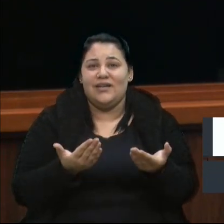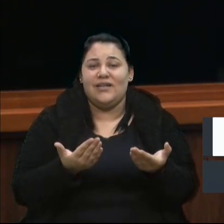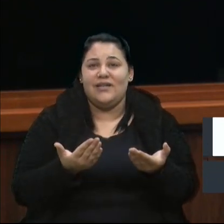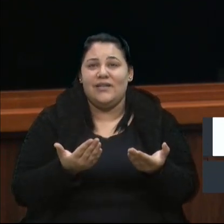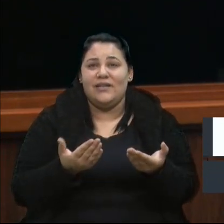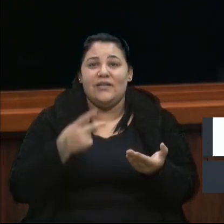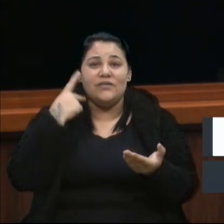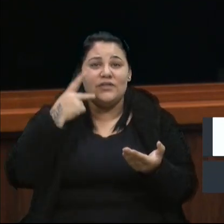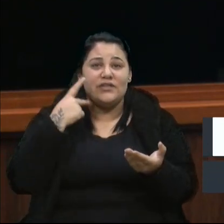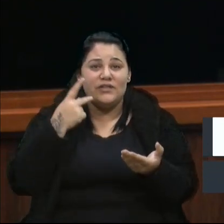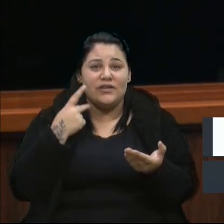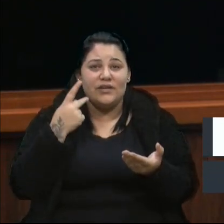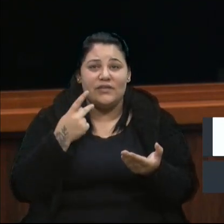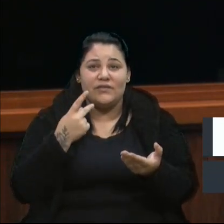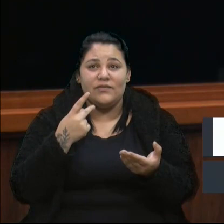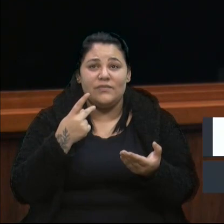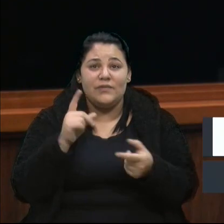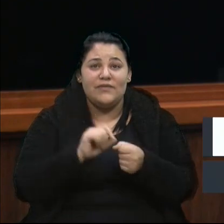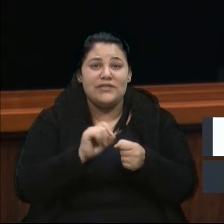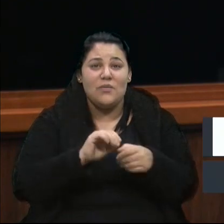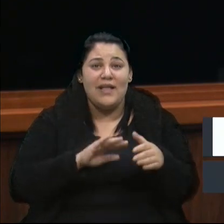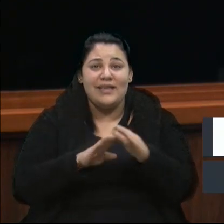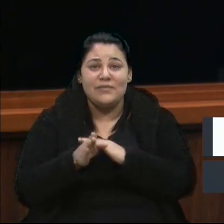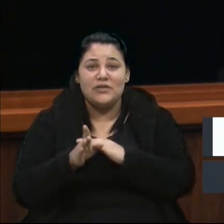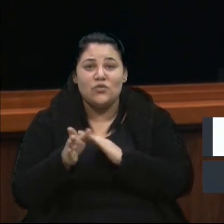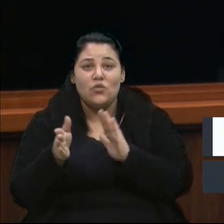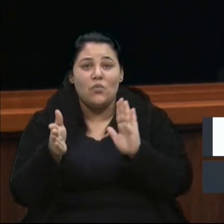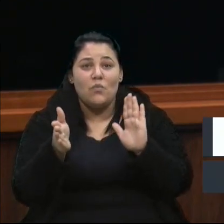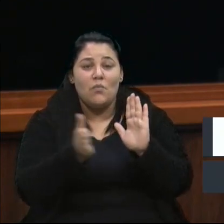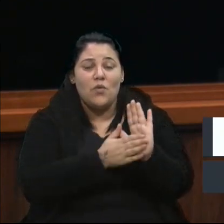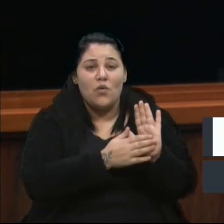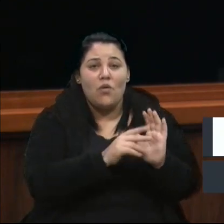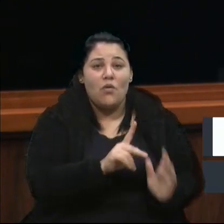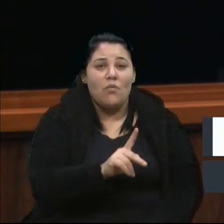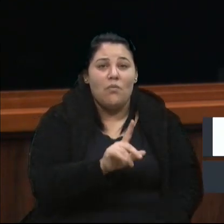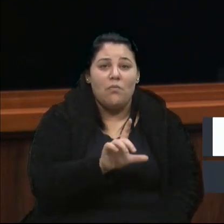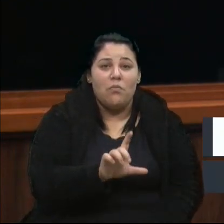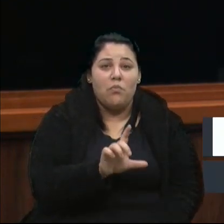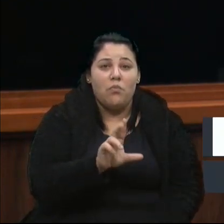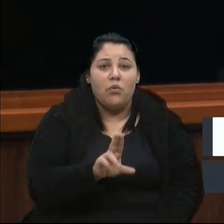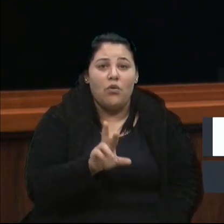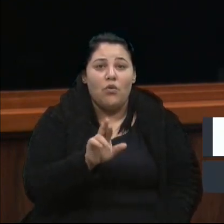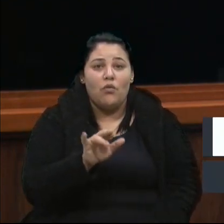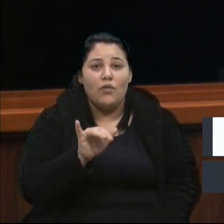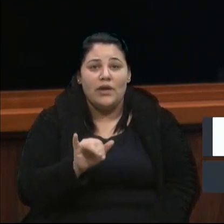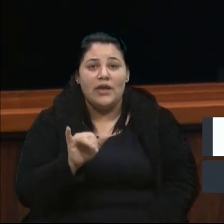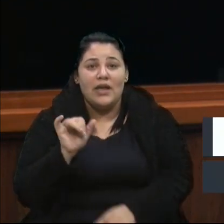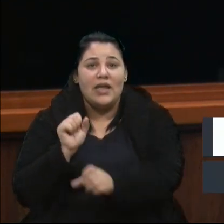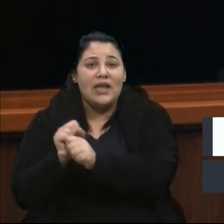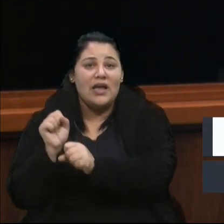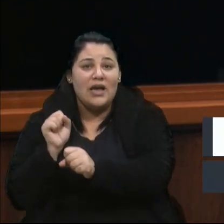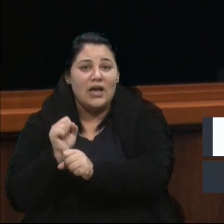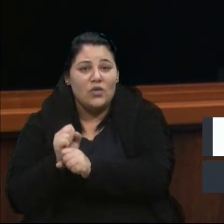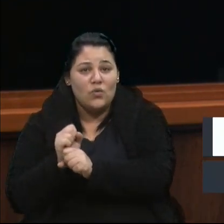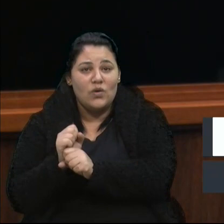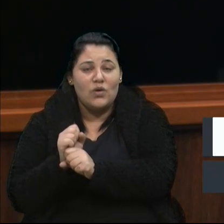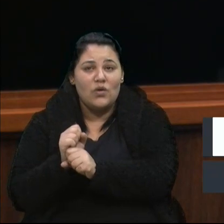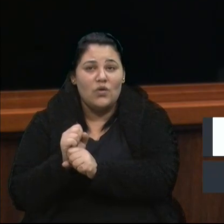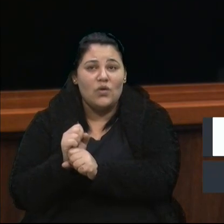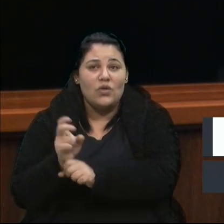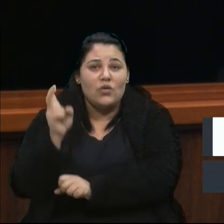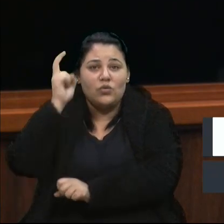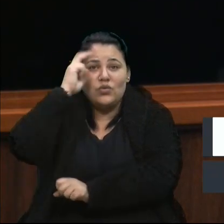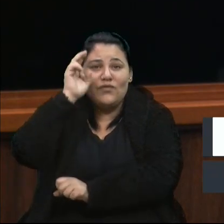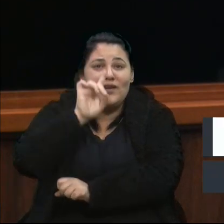os vereadores. Foi uma adaptação do Plano Plurianual da Cultura. Não foi nada inventado do